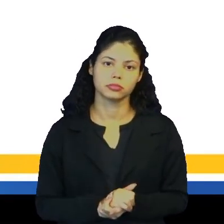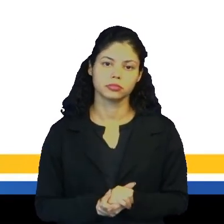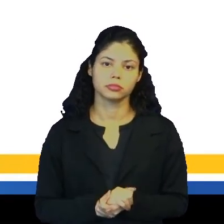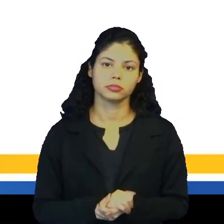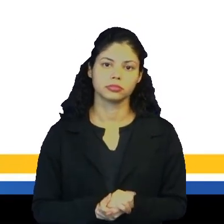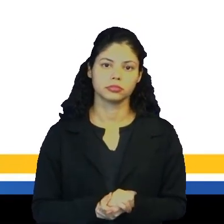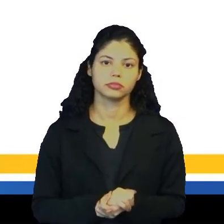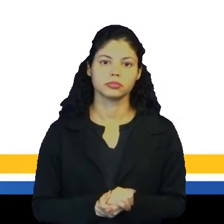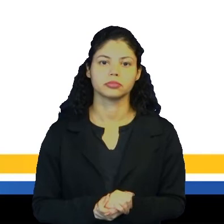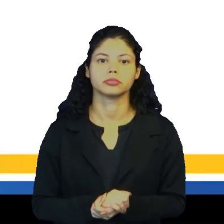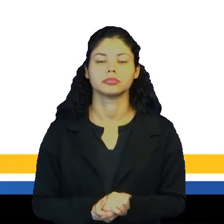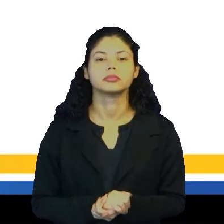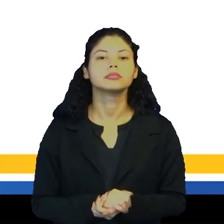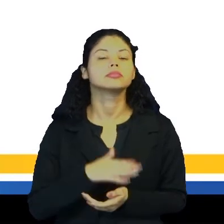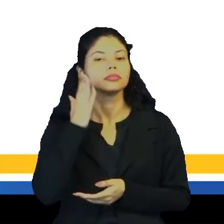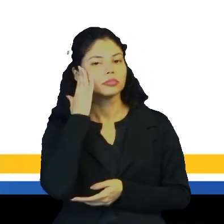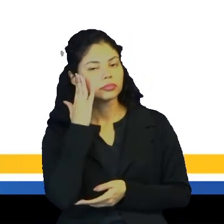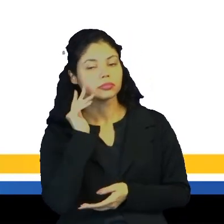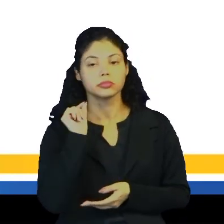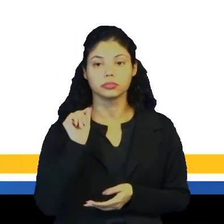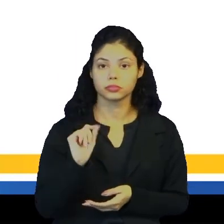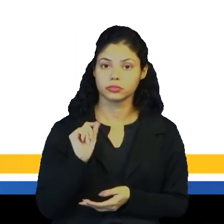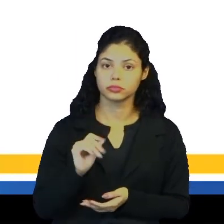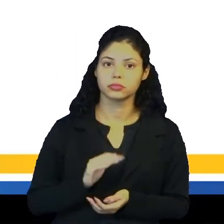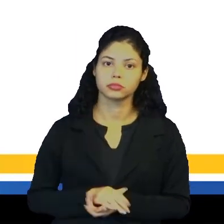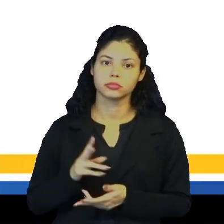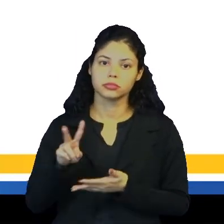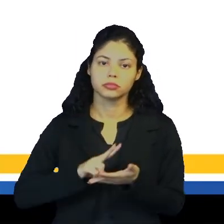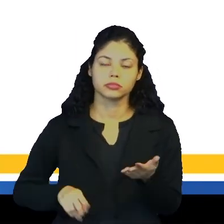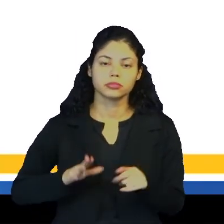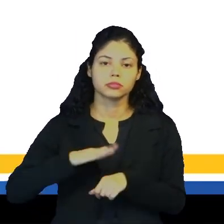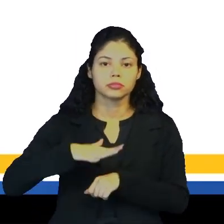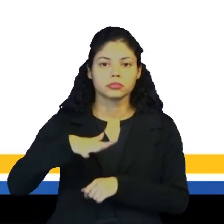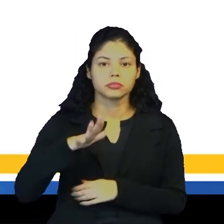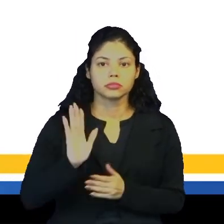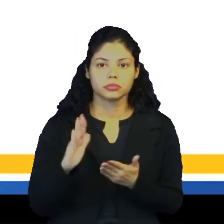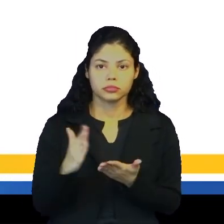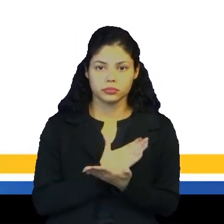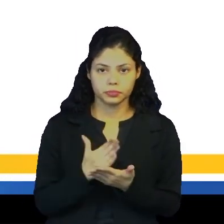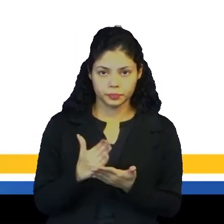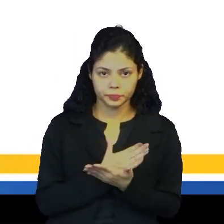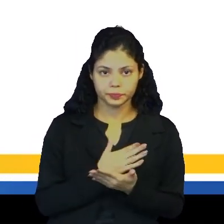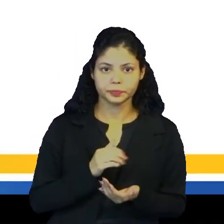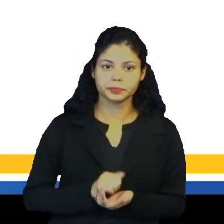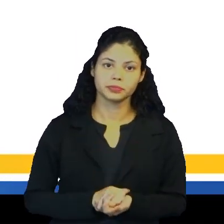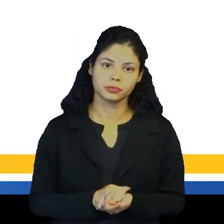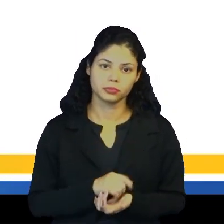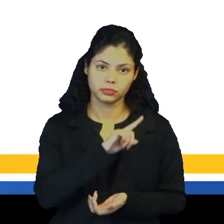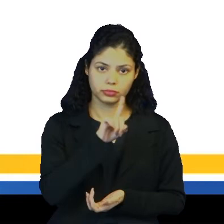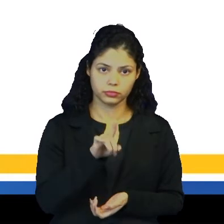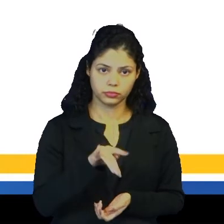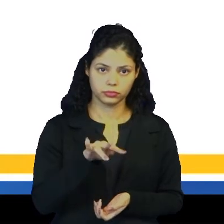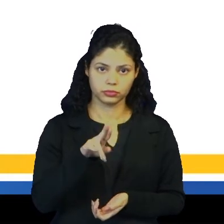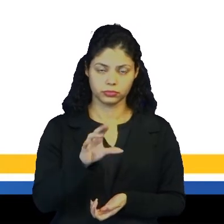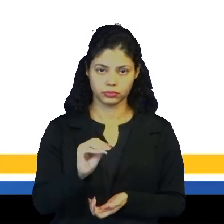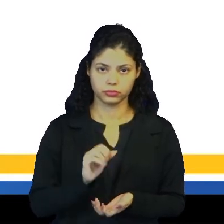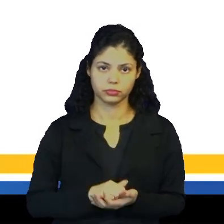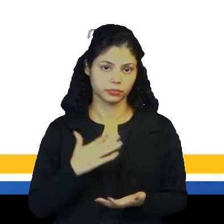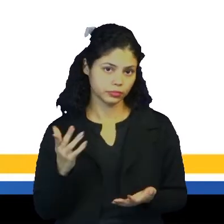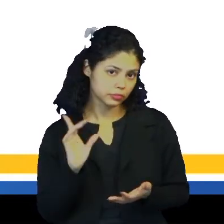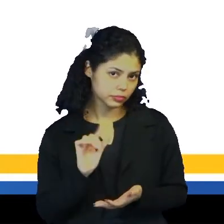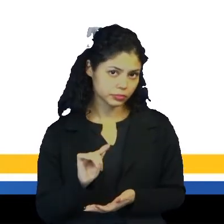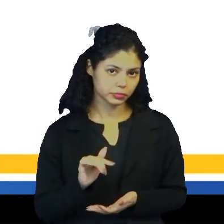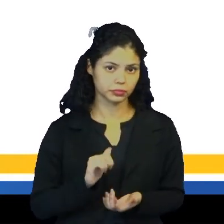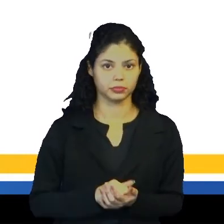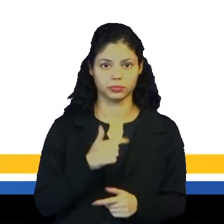E aí, entendemos que quem leu mais folhas desse livro foi o Zito, né?